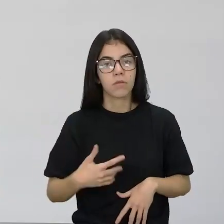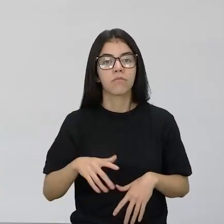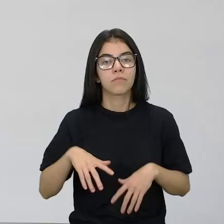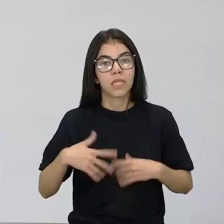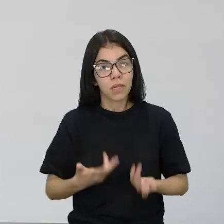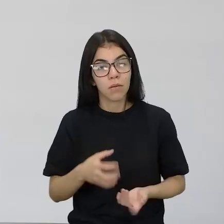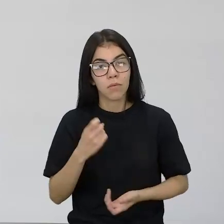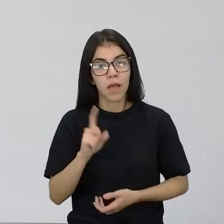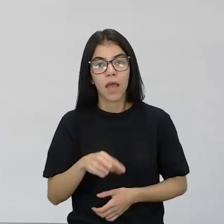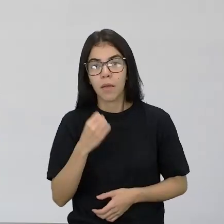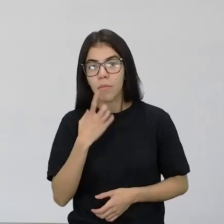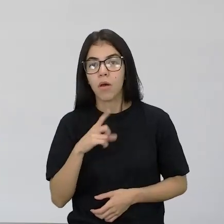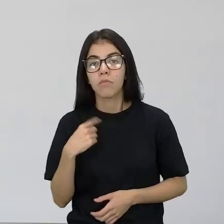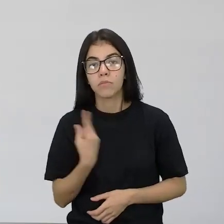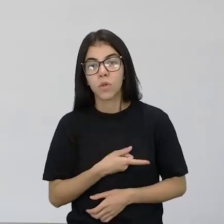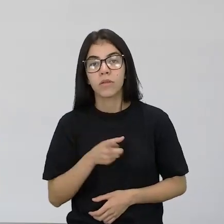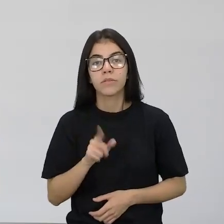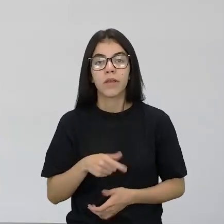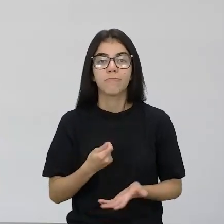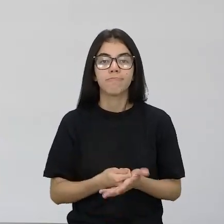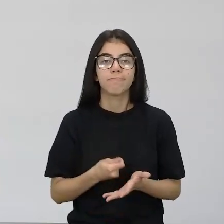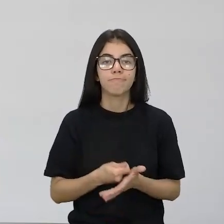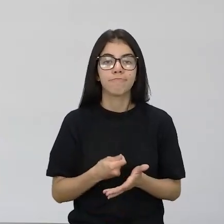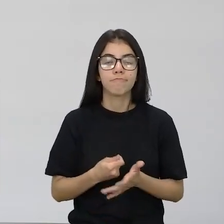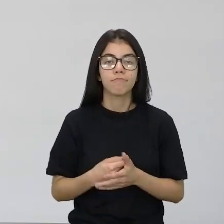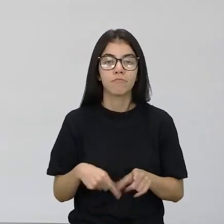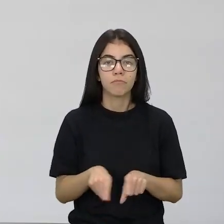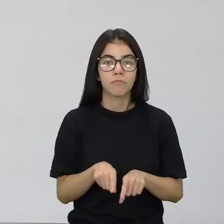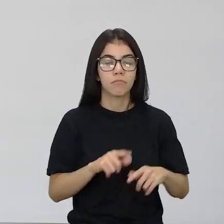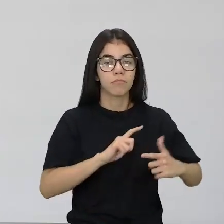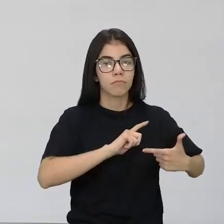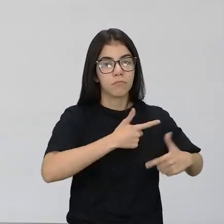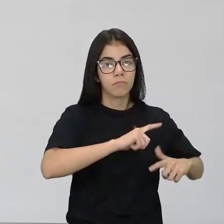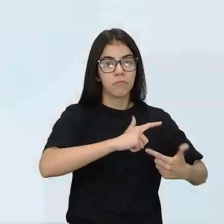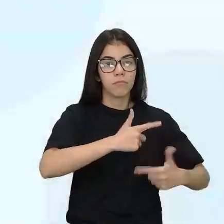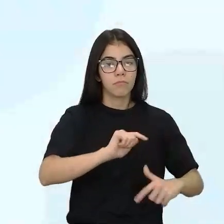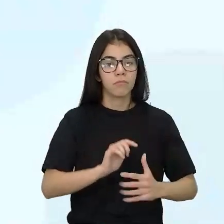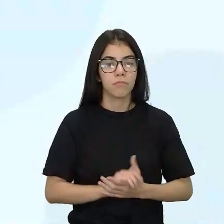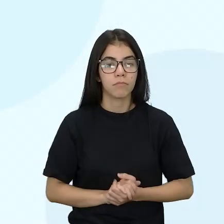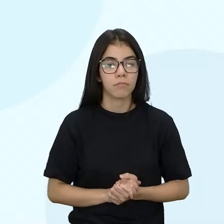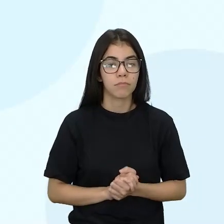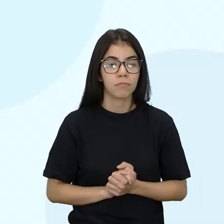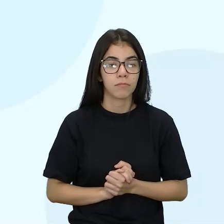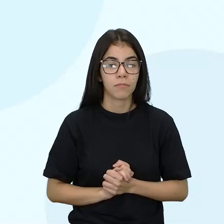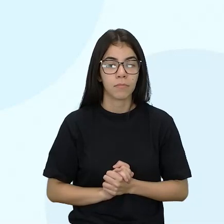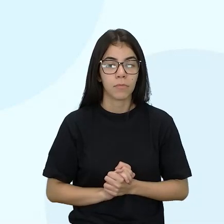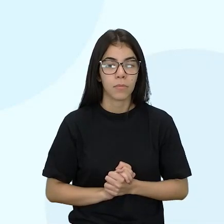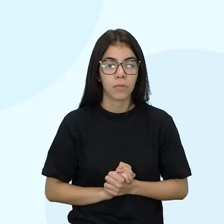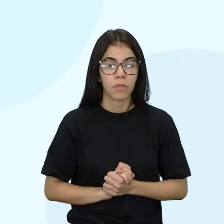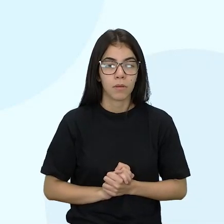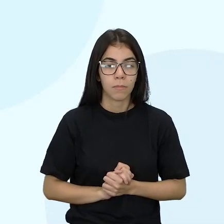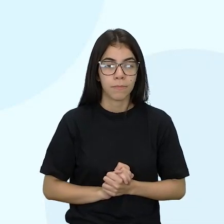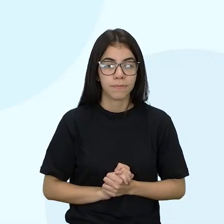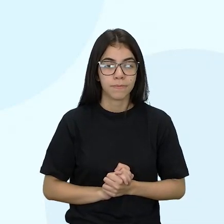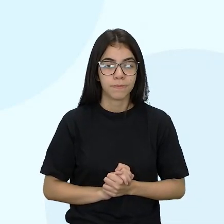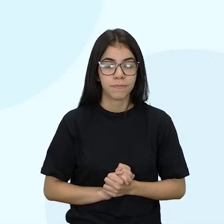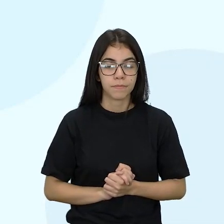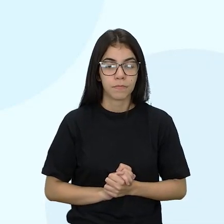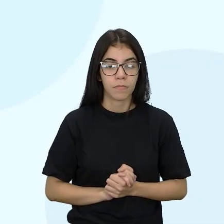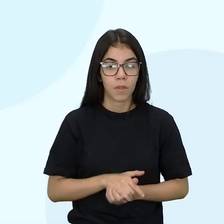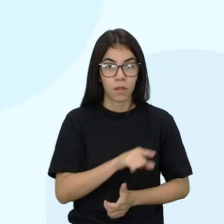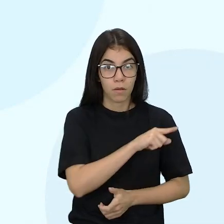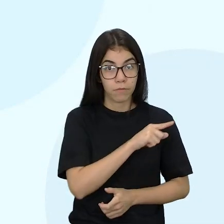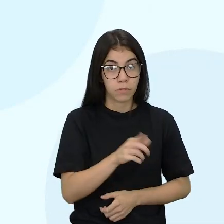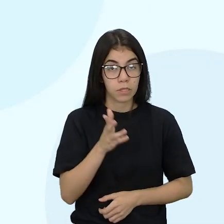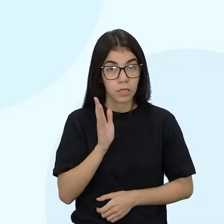a gente explorar sempre aí os povos tradicionais. Olha só, galera. E vocês já